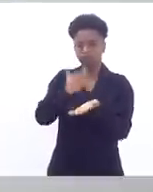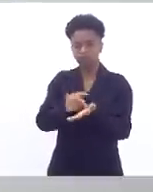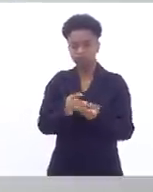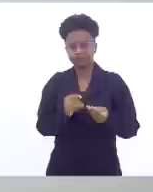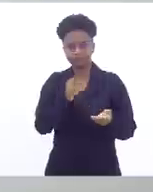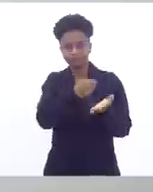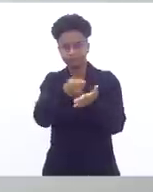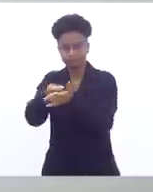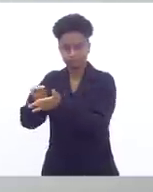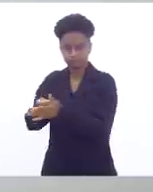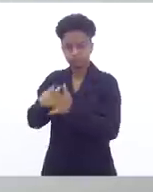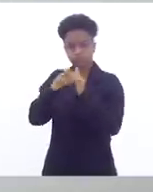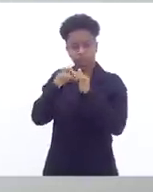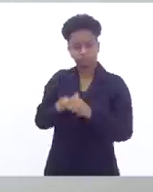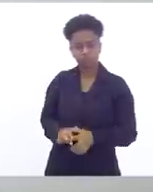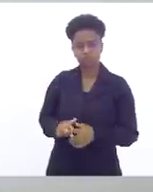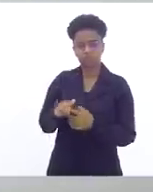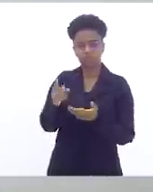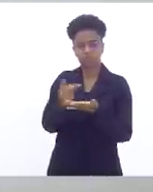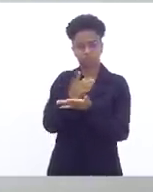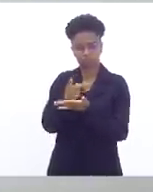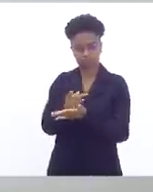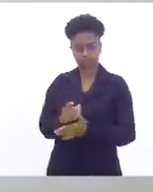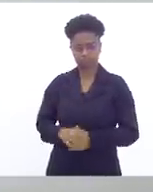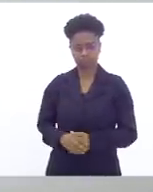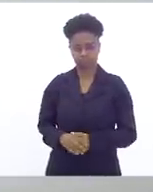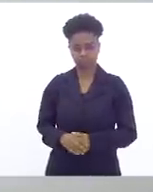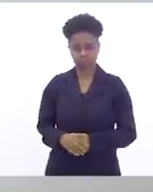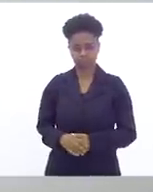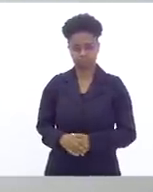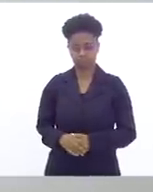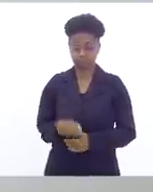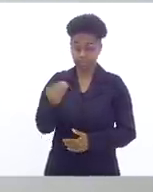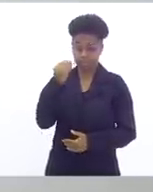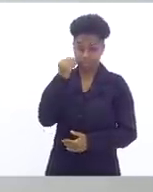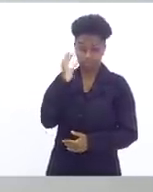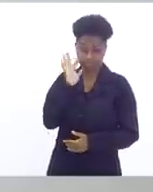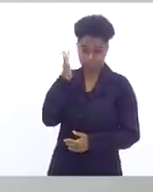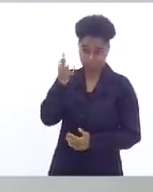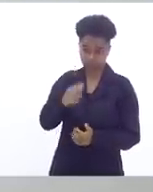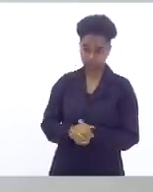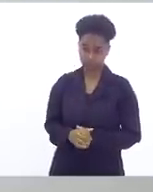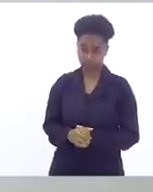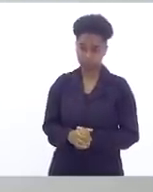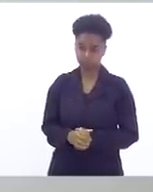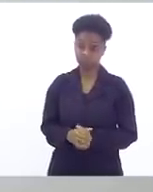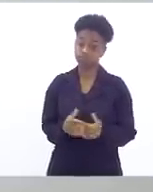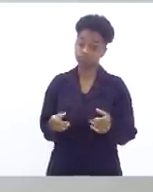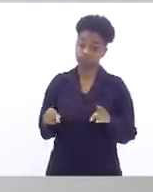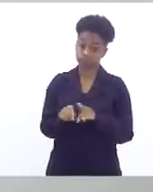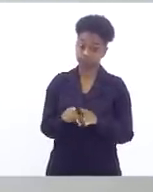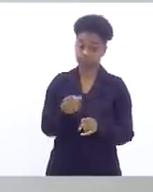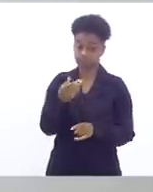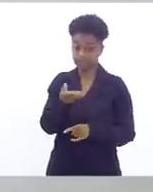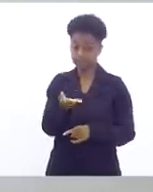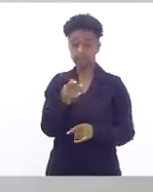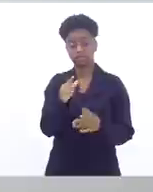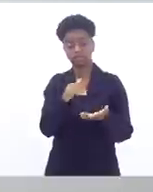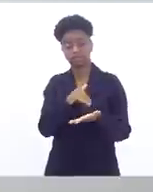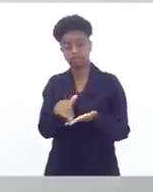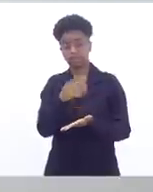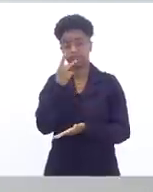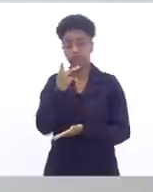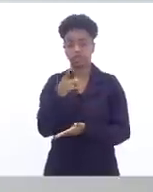esse erro que aconteceu tô buscando uma saída e segunda até o próprio secretário falou foi um erro que houve